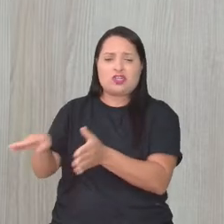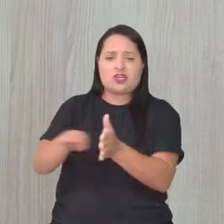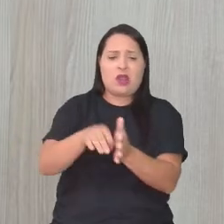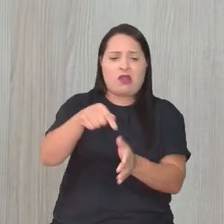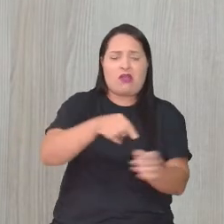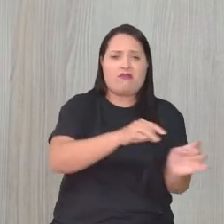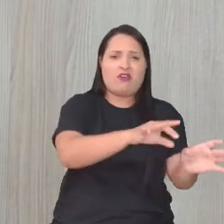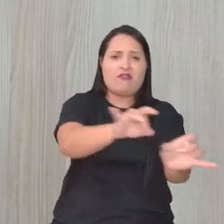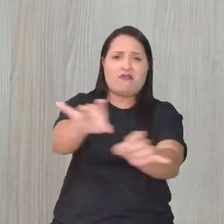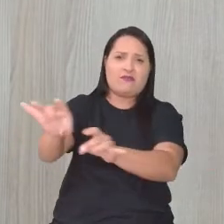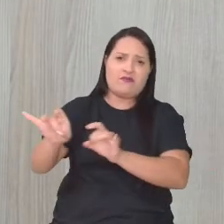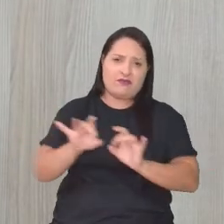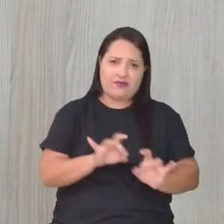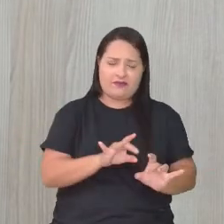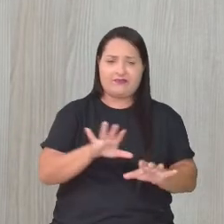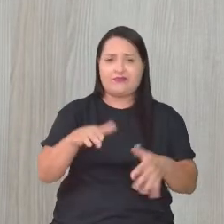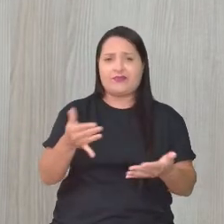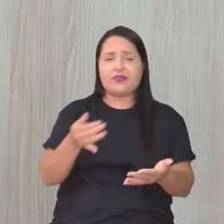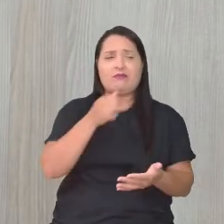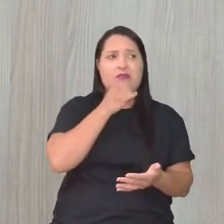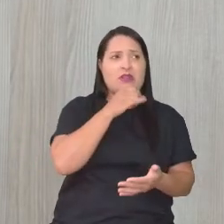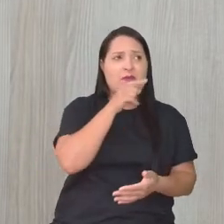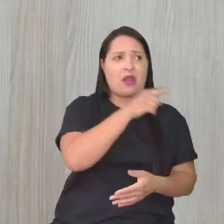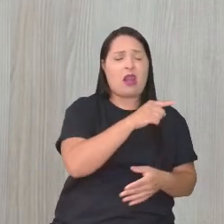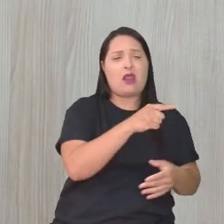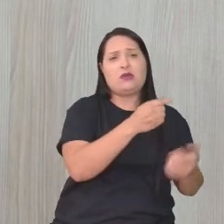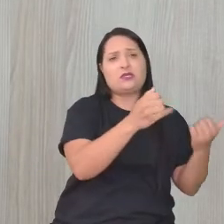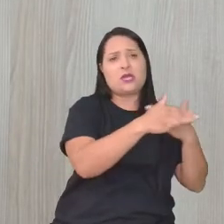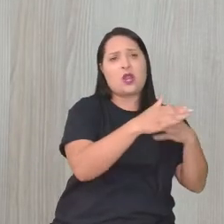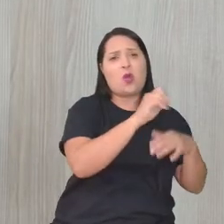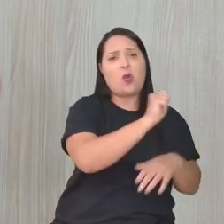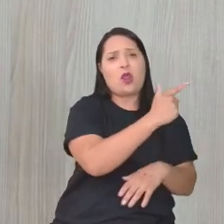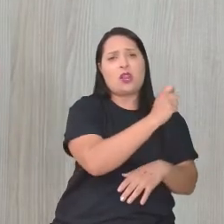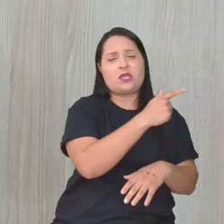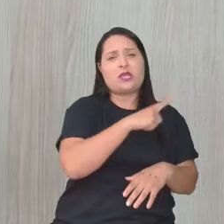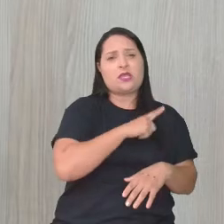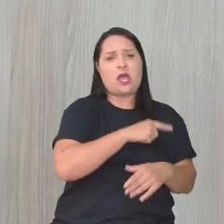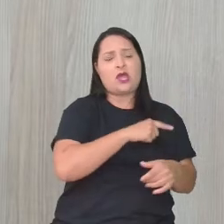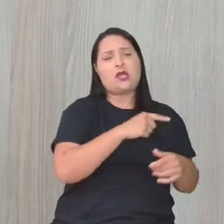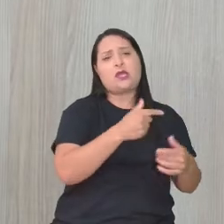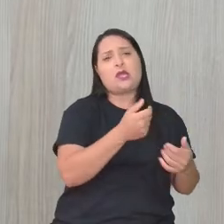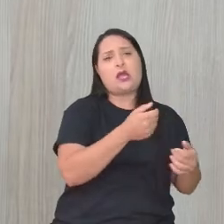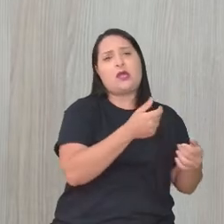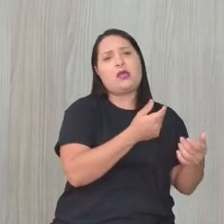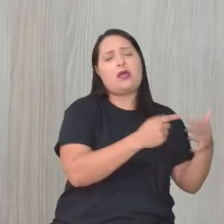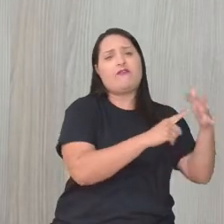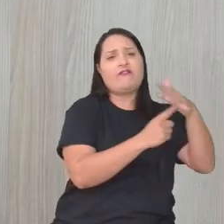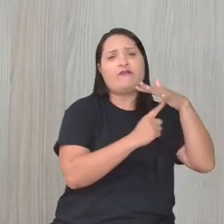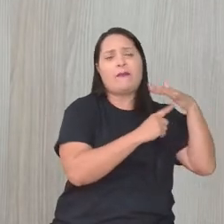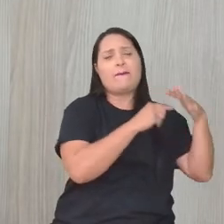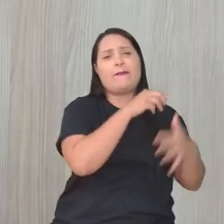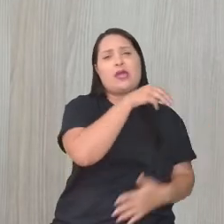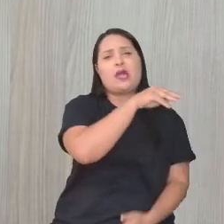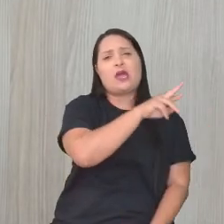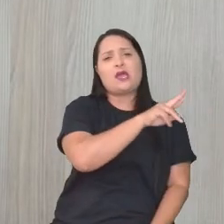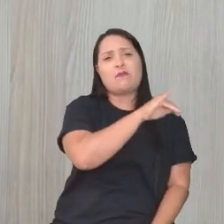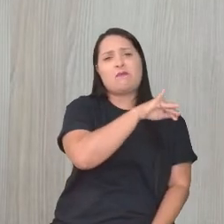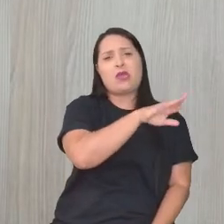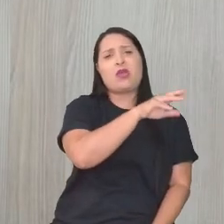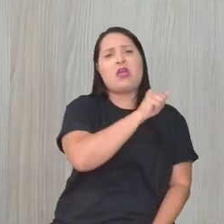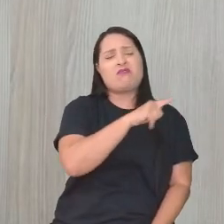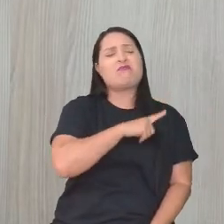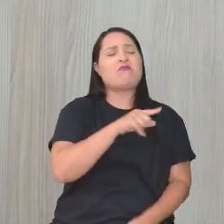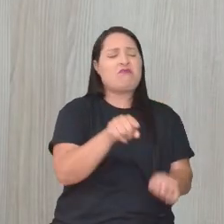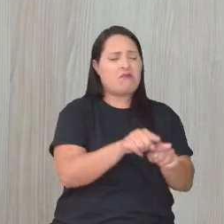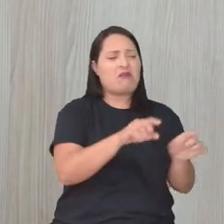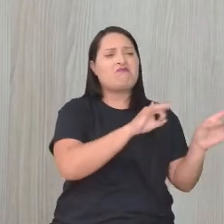para os mercados. Olinda, por exemplo, tem o famoso mercado da Ribeira, lá em cima, na Cidade Alta, onde eram também comercializados os